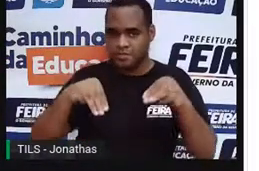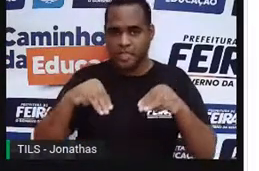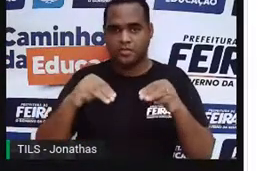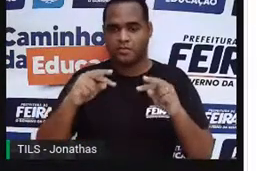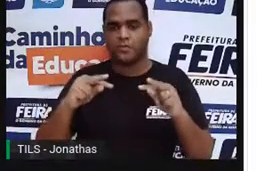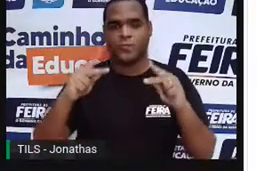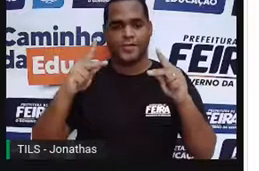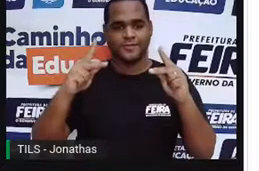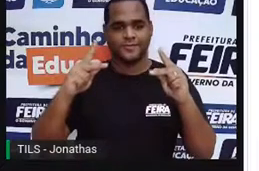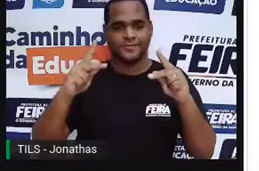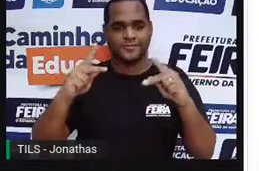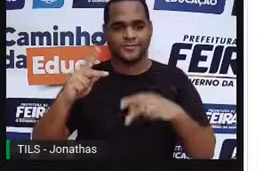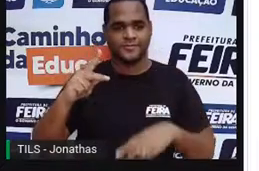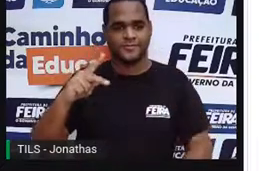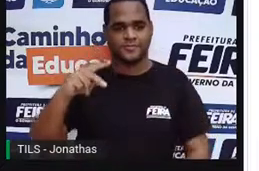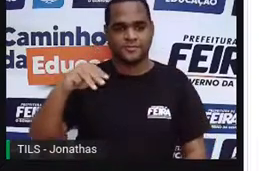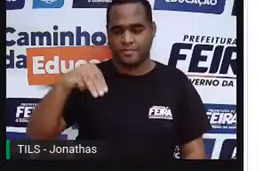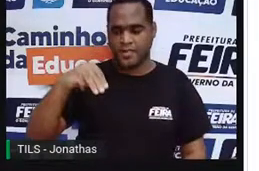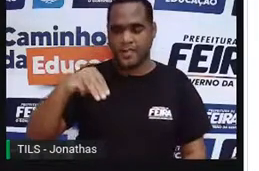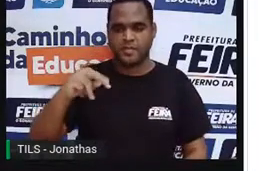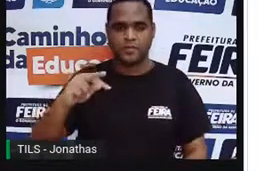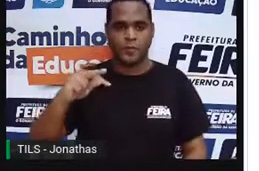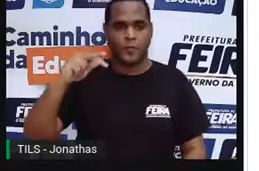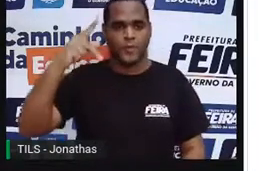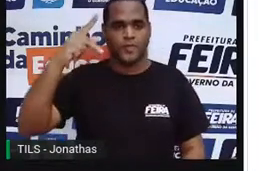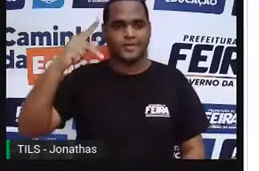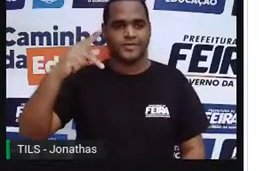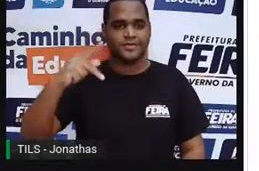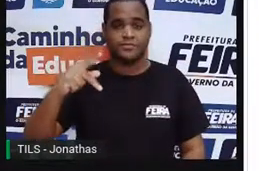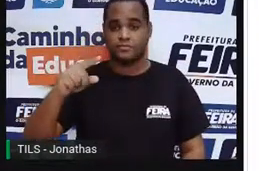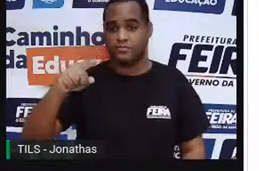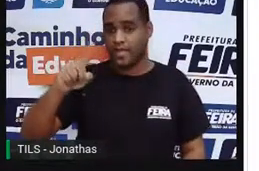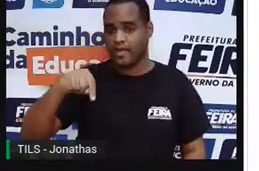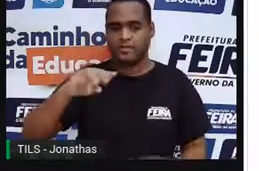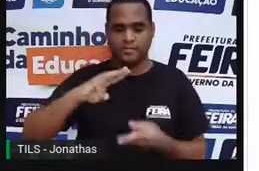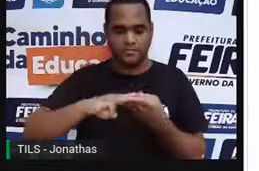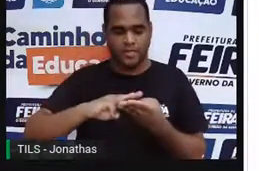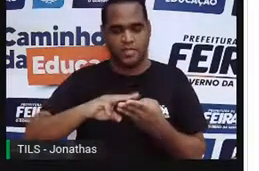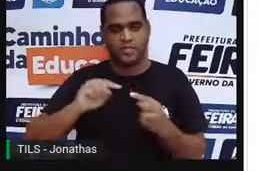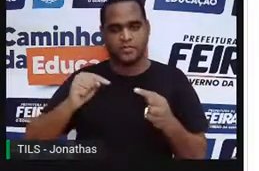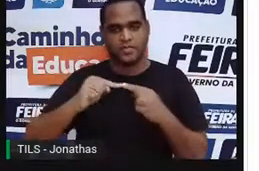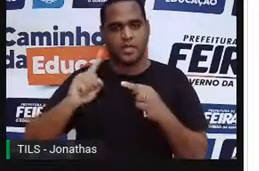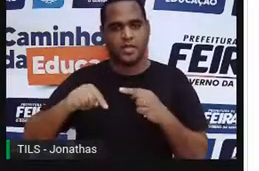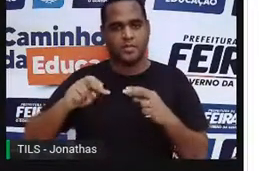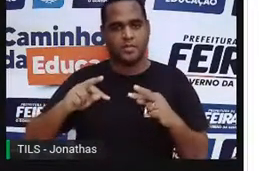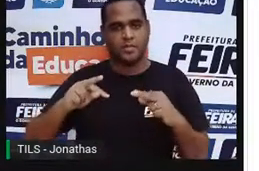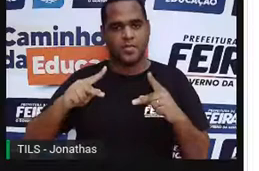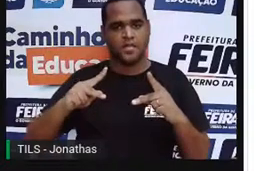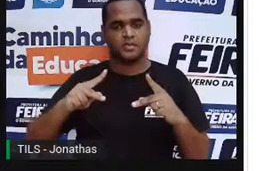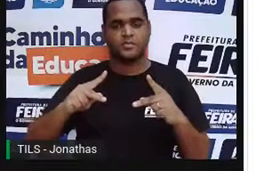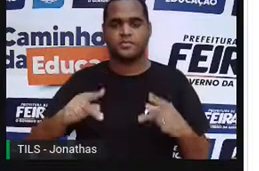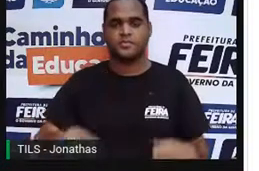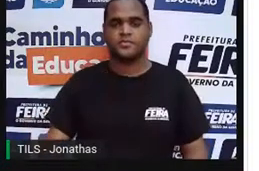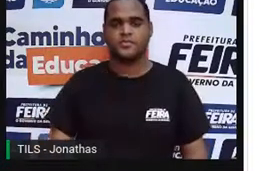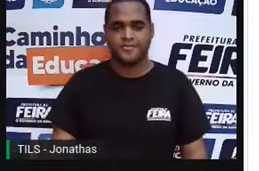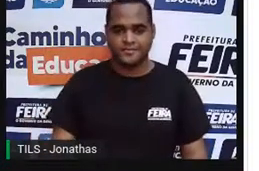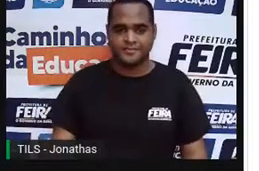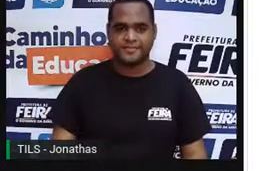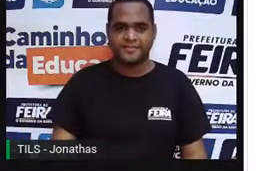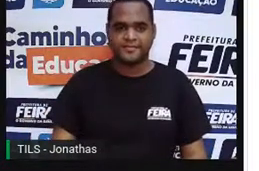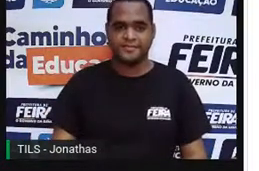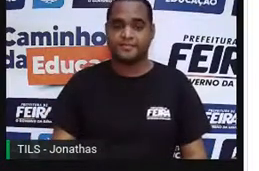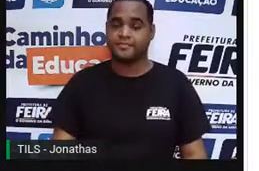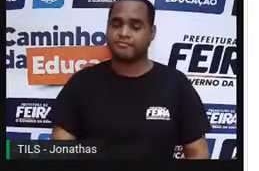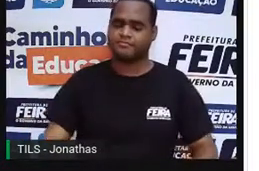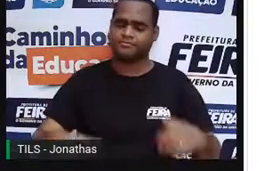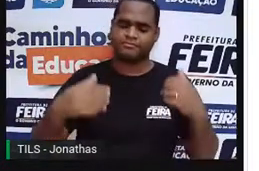ao quadrado uma coisa vezes ela mesma na matemática inscreve-se a potência é levado a dois certo